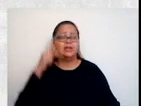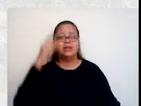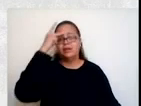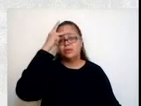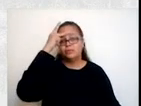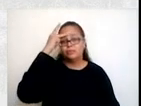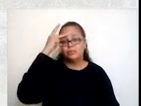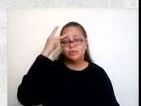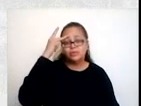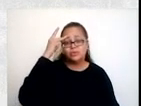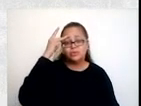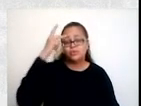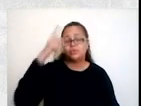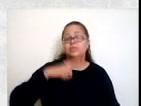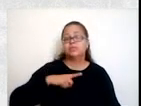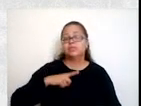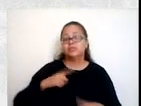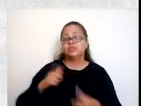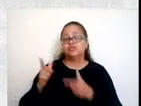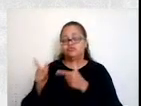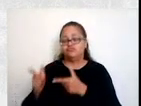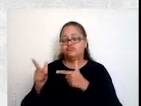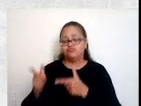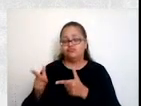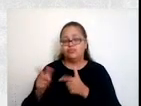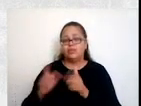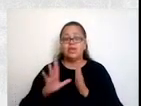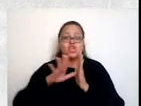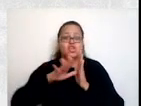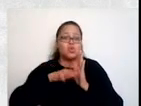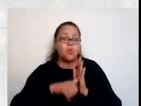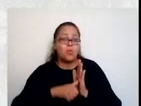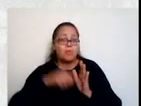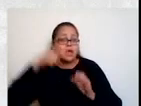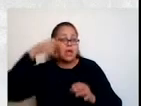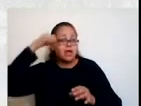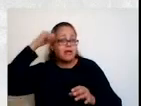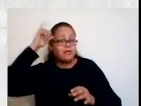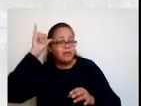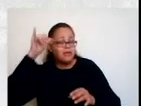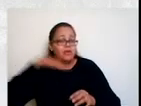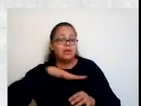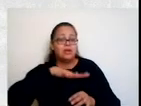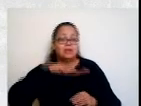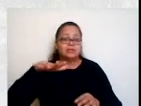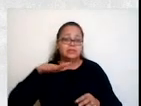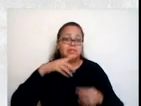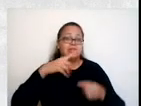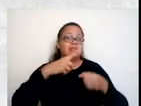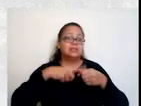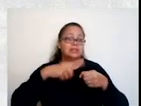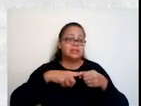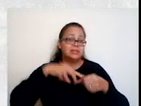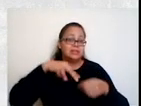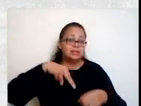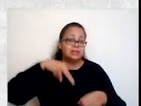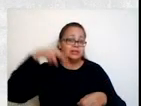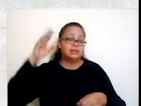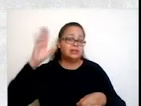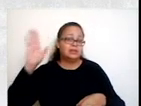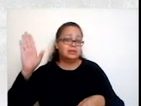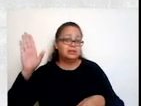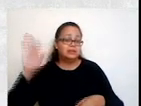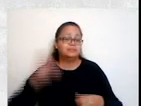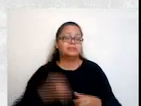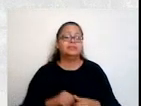eram sertanejos armados que viviam dos saques de fazendas e de cidades nordestinas. Essa foi